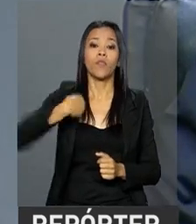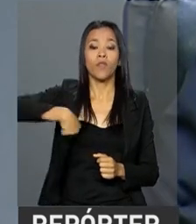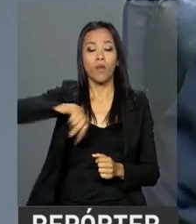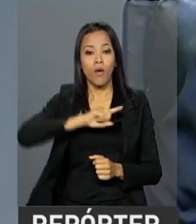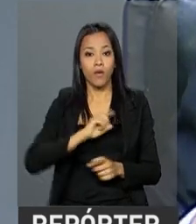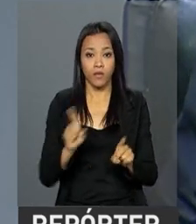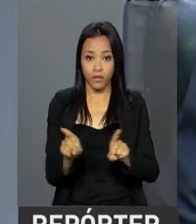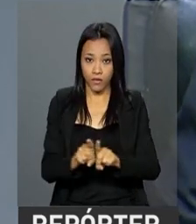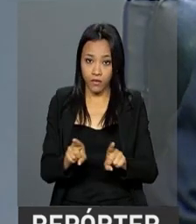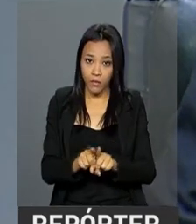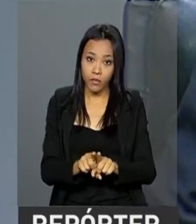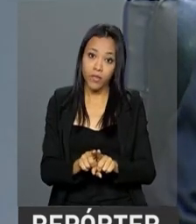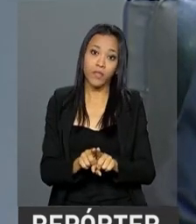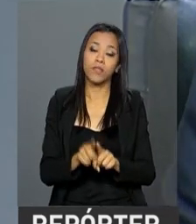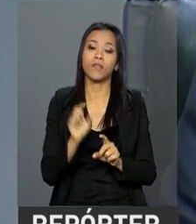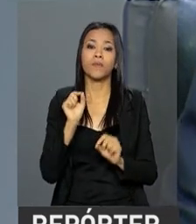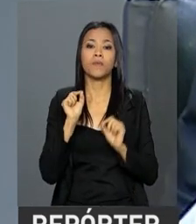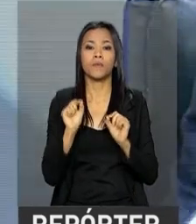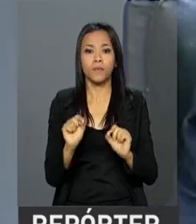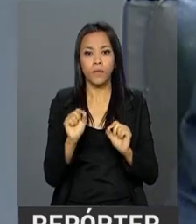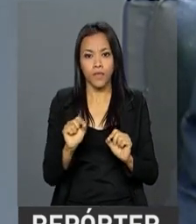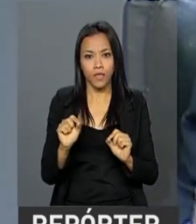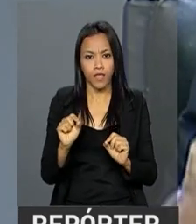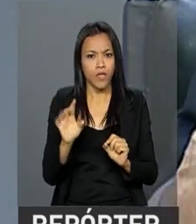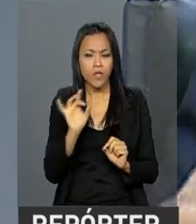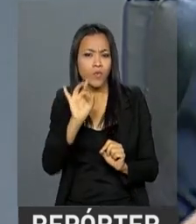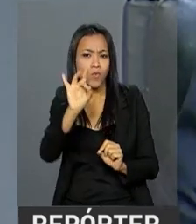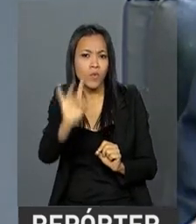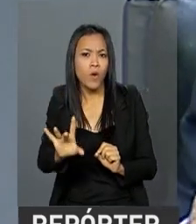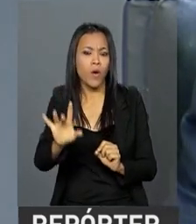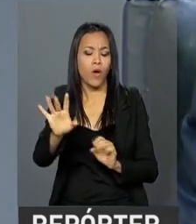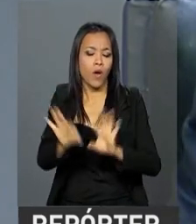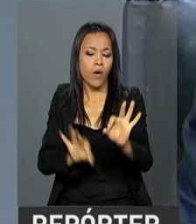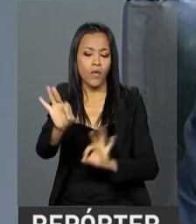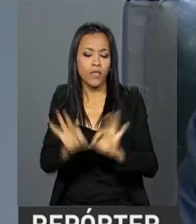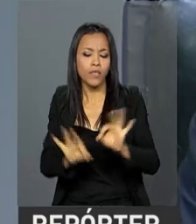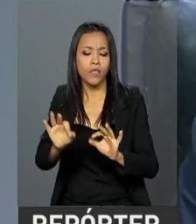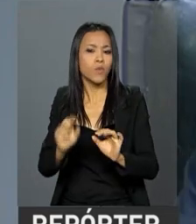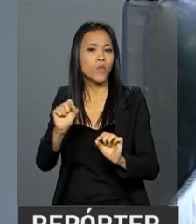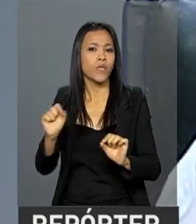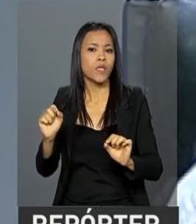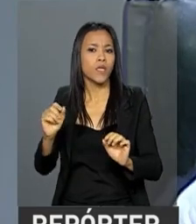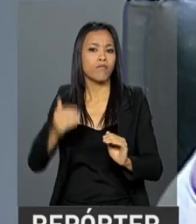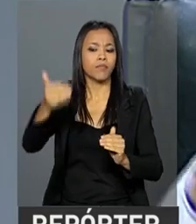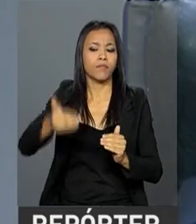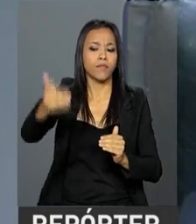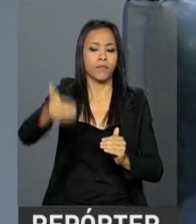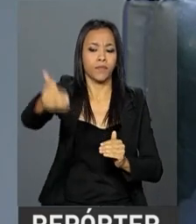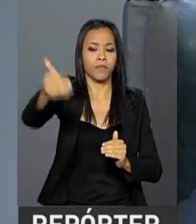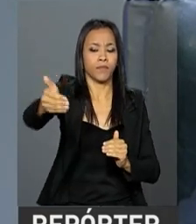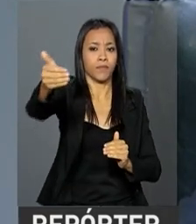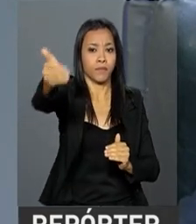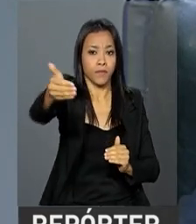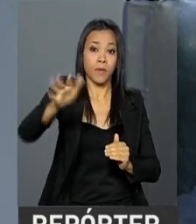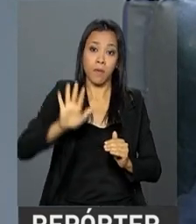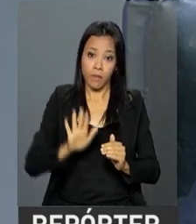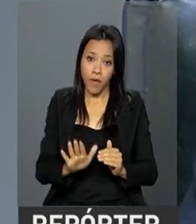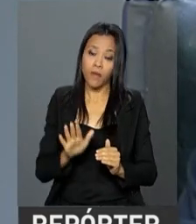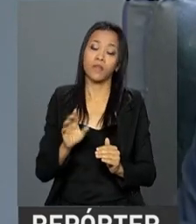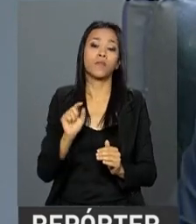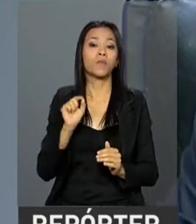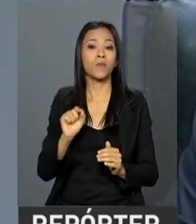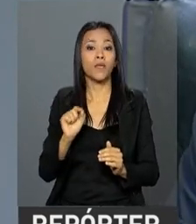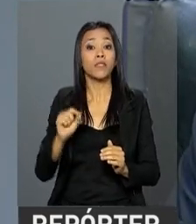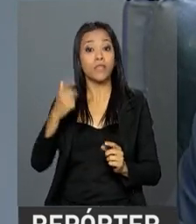mesmo tempo, ancorando, mais uma vez, não só as expectativas, mas assegurando uma trajetória cada vez maior